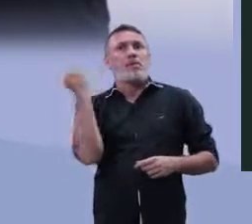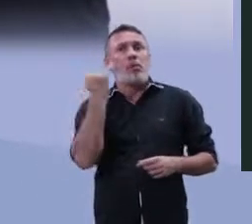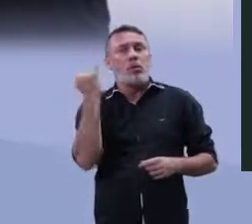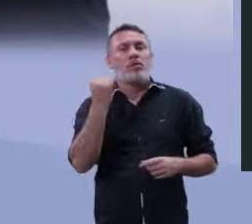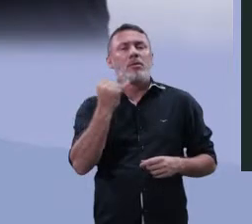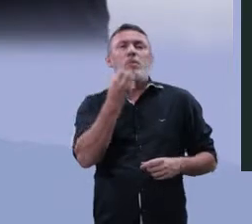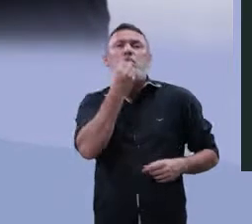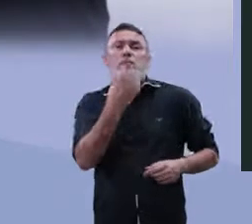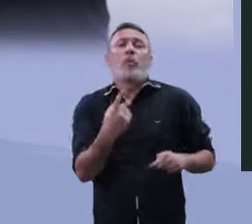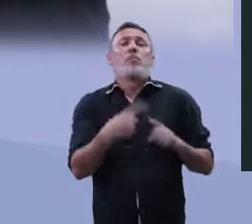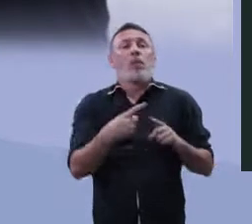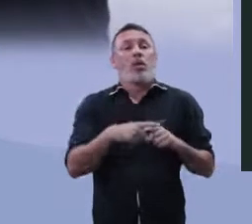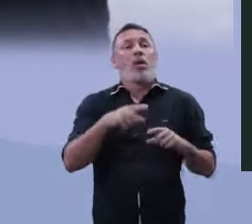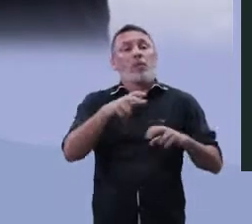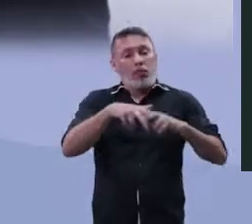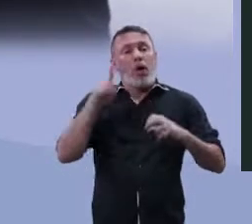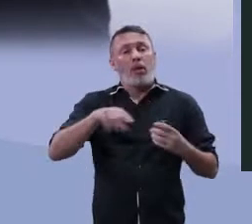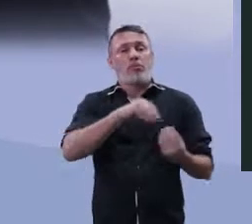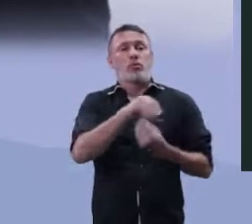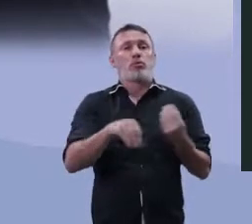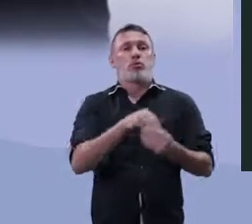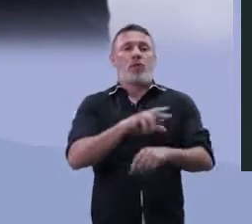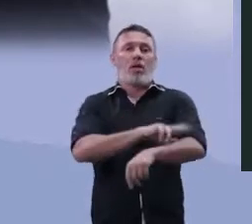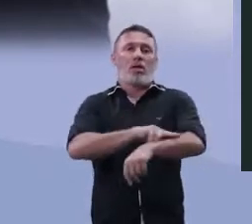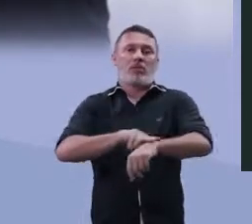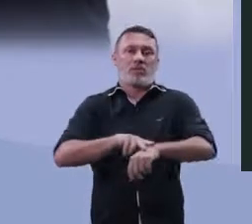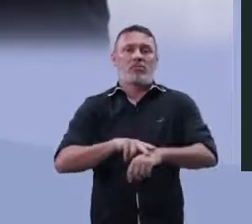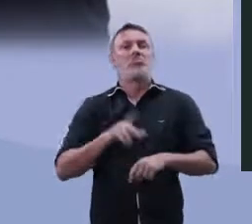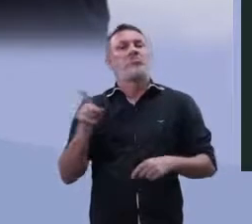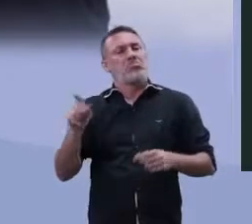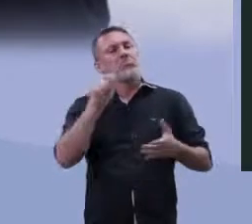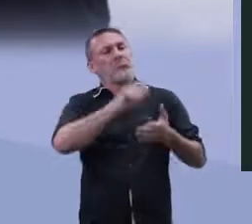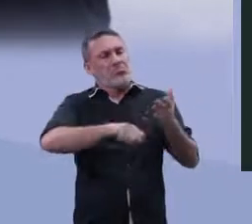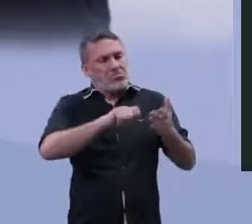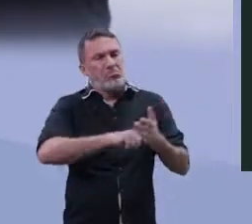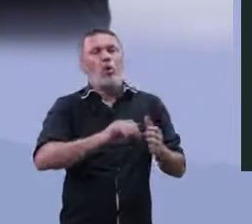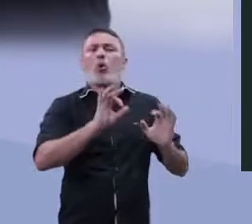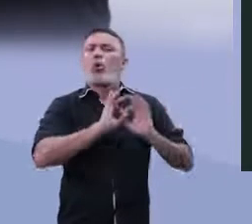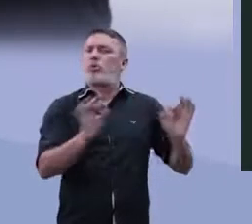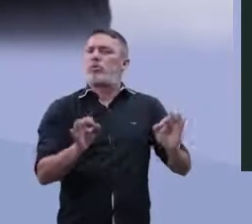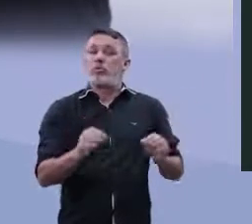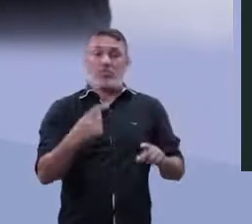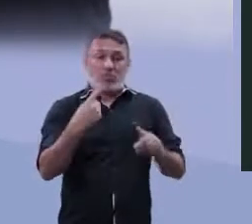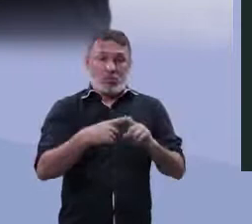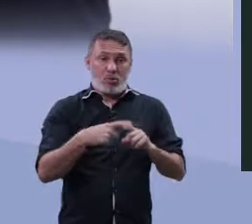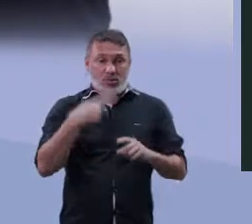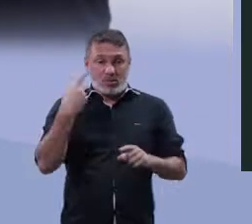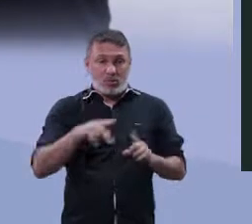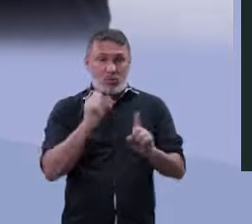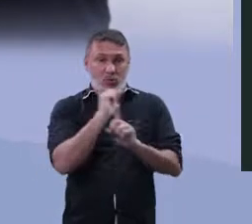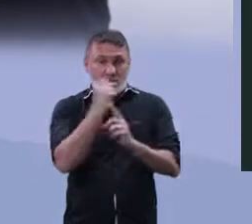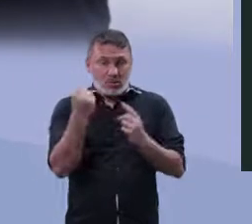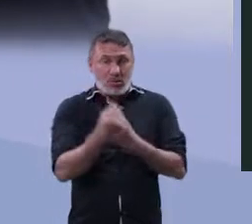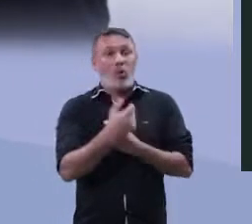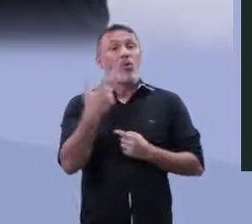justamente ela ser miscigenada, né? Então, essa sociedade, ela conquistou um bom espaço,